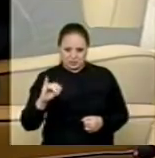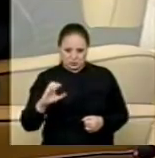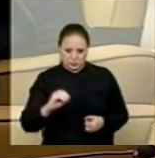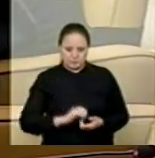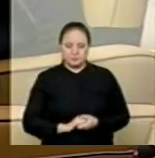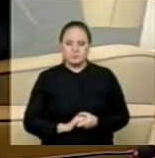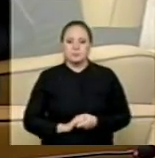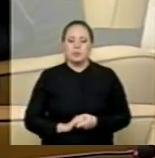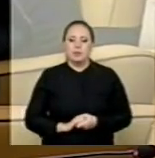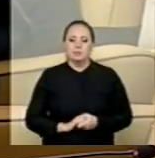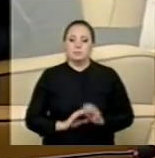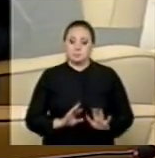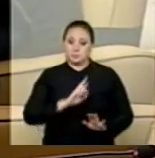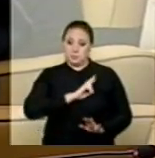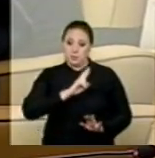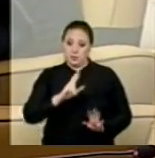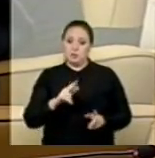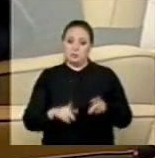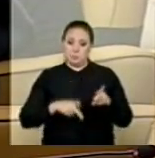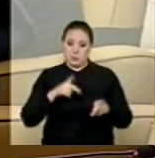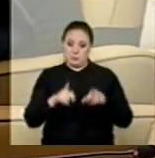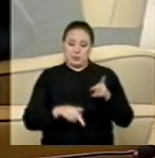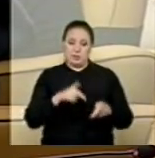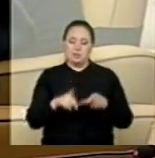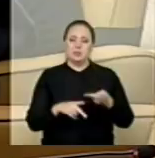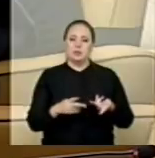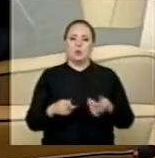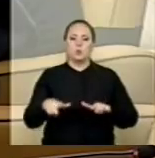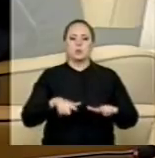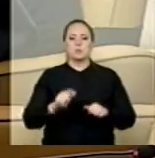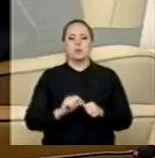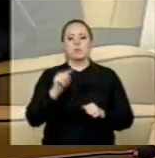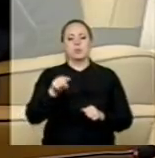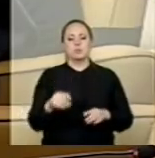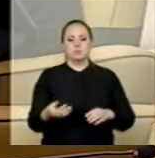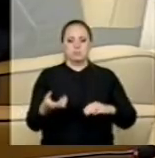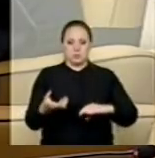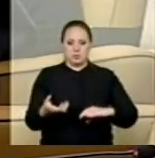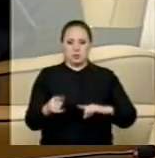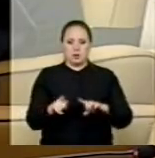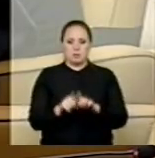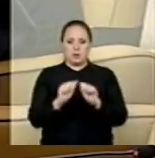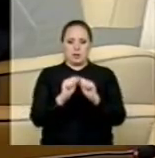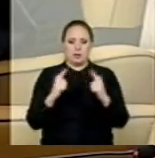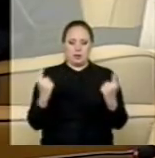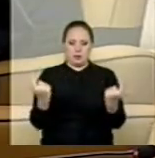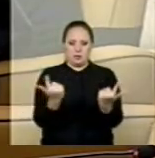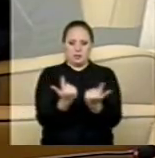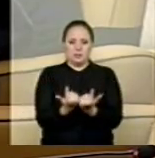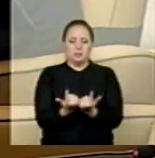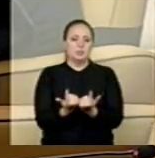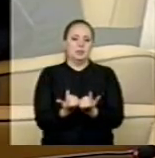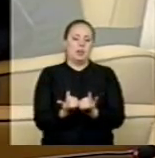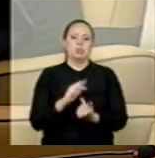representação popular, os trabalhos desenvolvidos no Congresso Nacional e nas Assembleias Legislativas